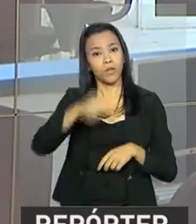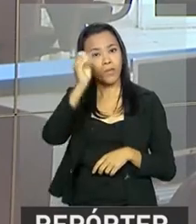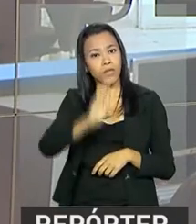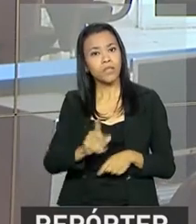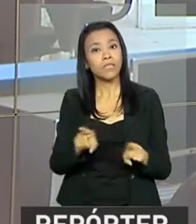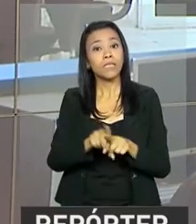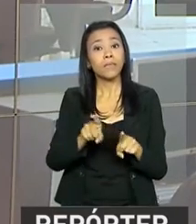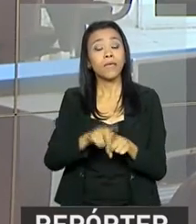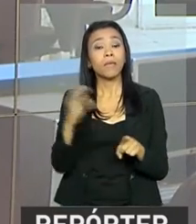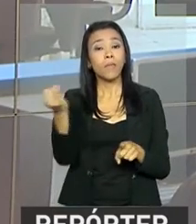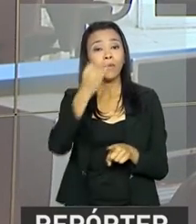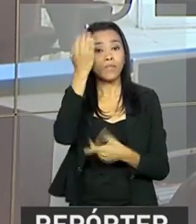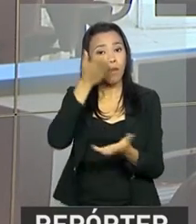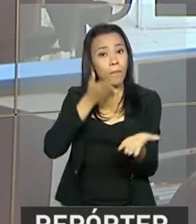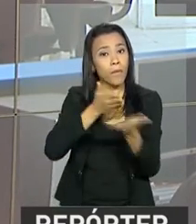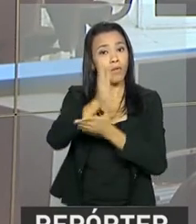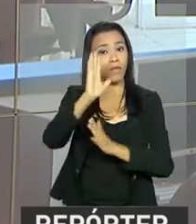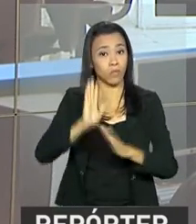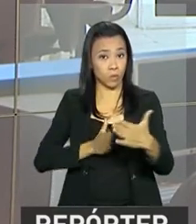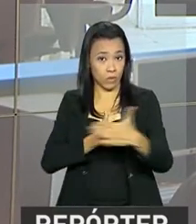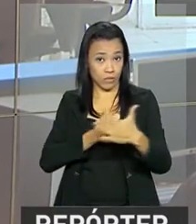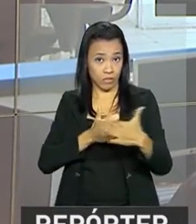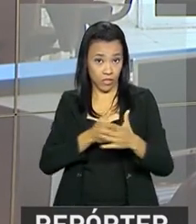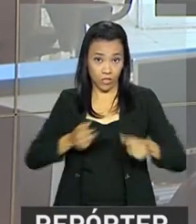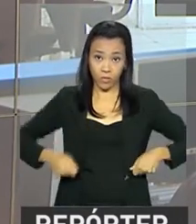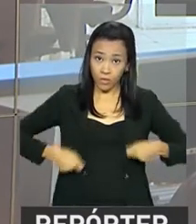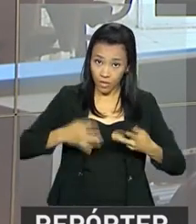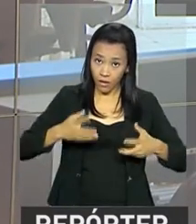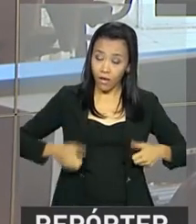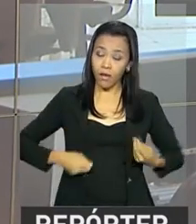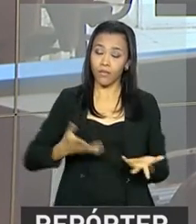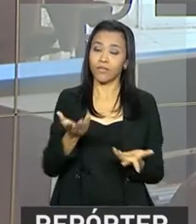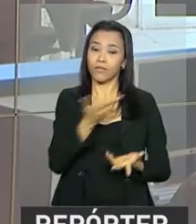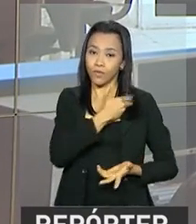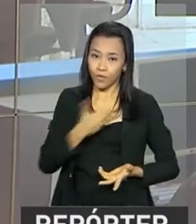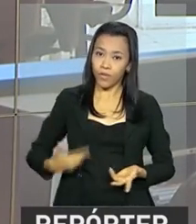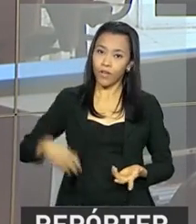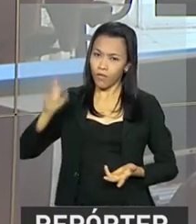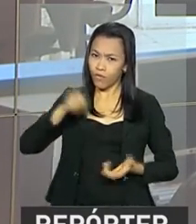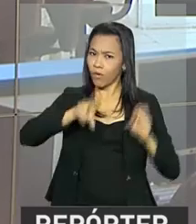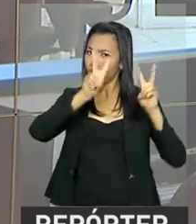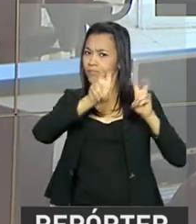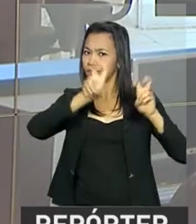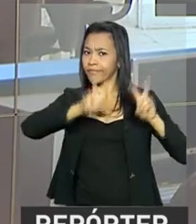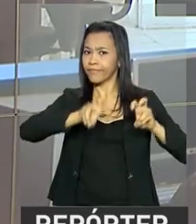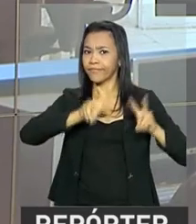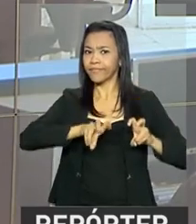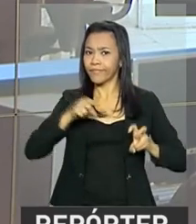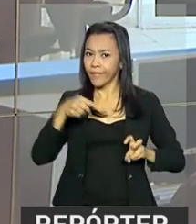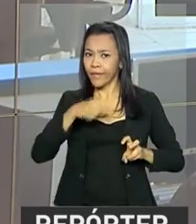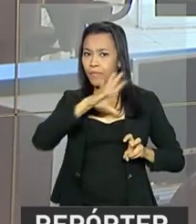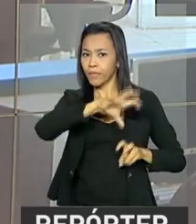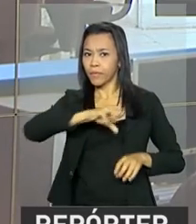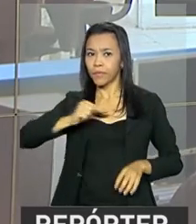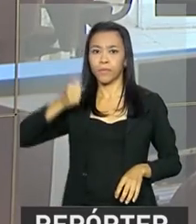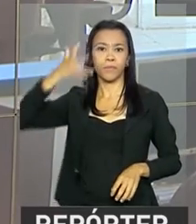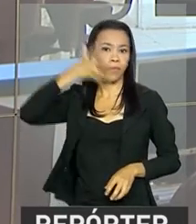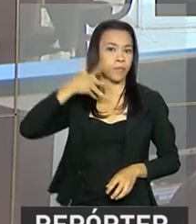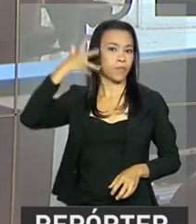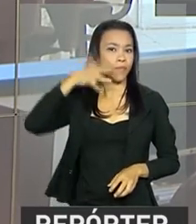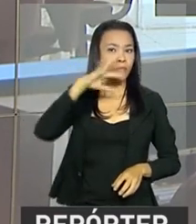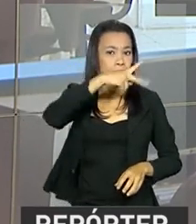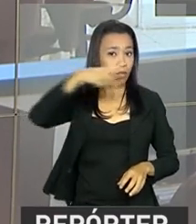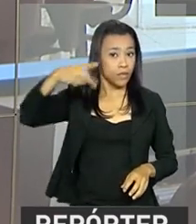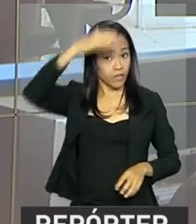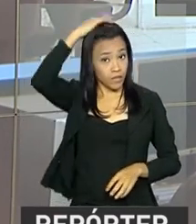aprovação do teto para os gastos públicos foram outros temas do discurso do presidente michel temer no encontro com o